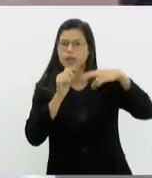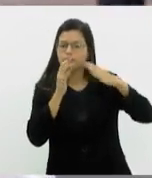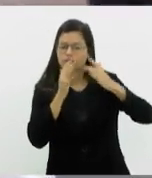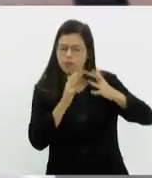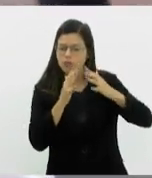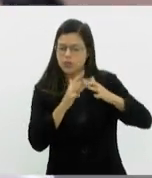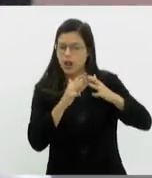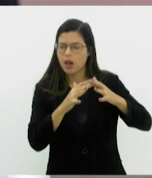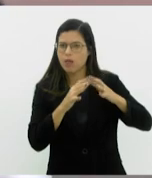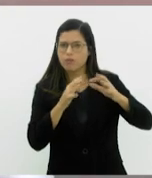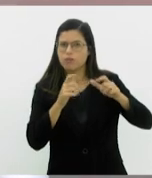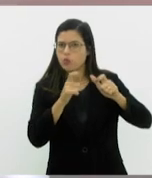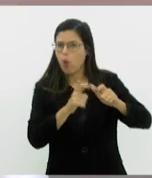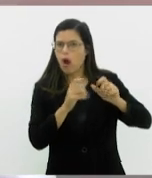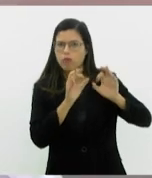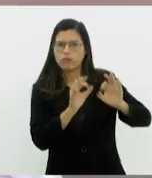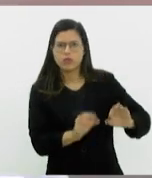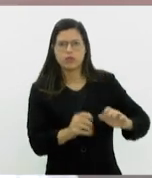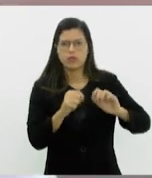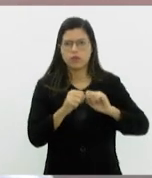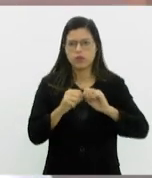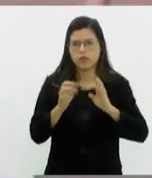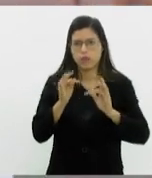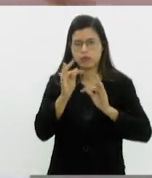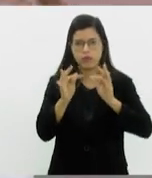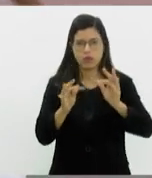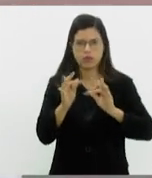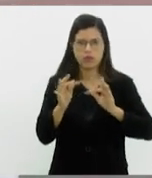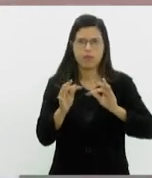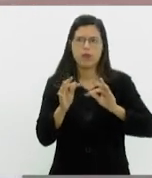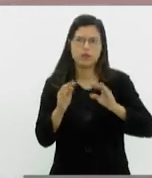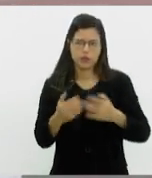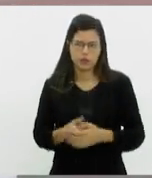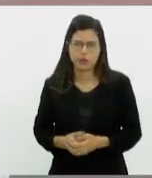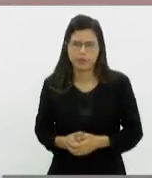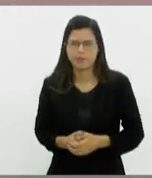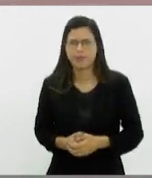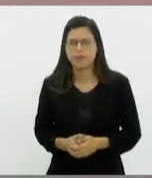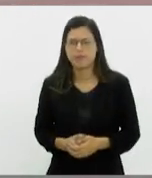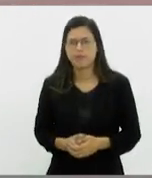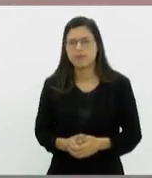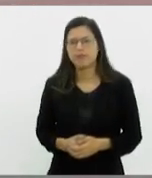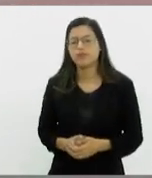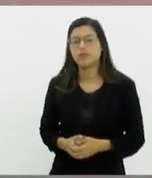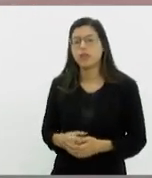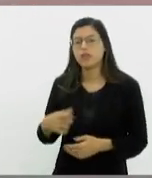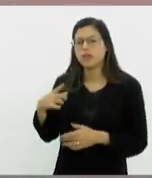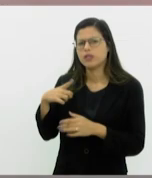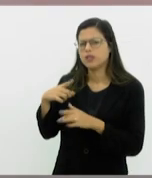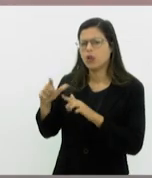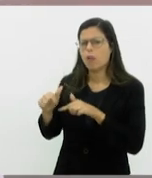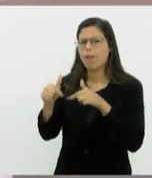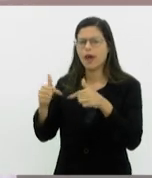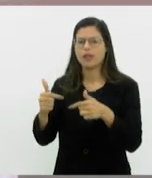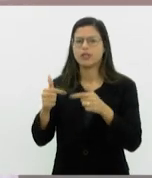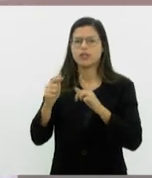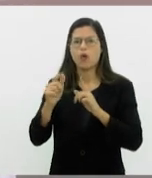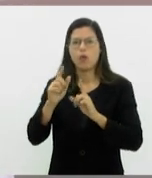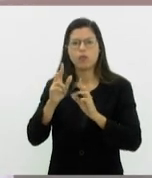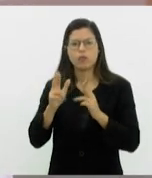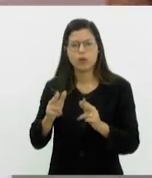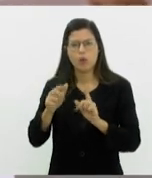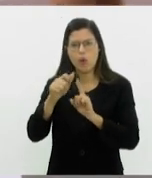e fazer o tratamento dela de uma maneira externa. Ter uma campanha, ter uma ação como o Maio Cinza é importante